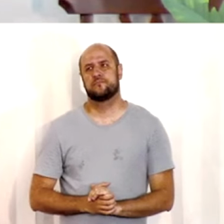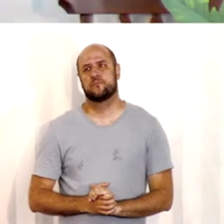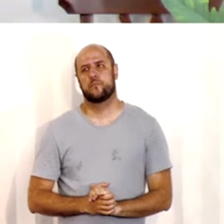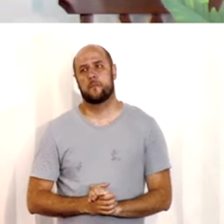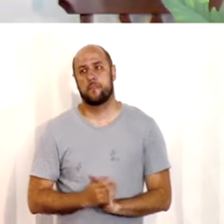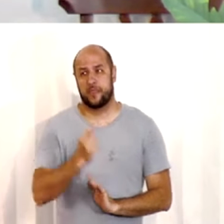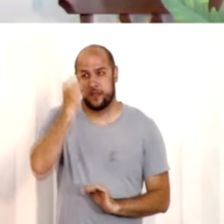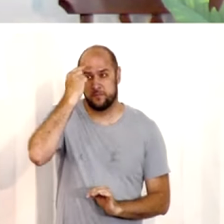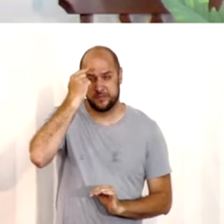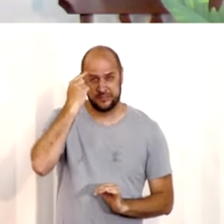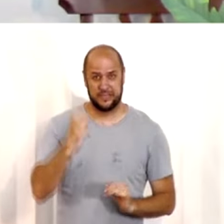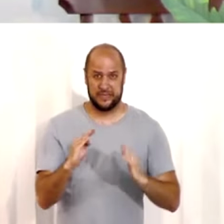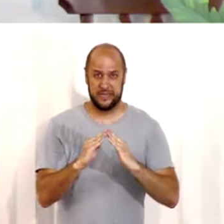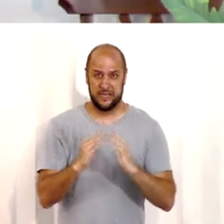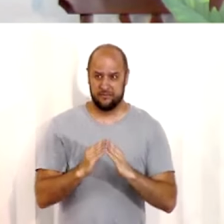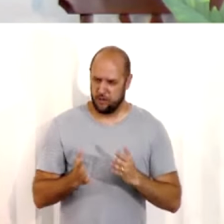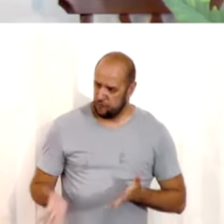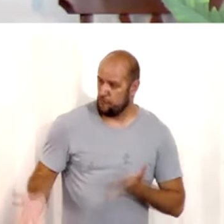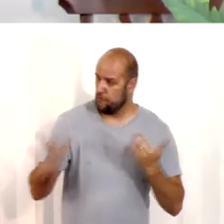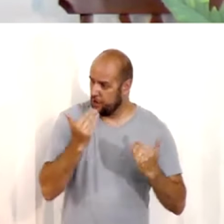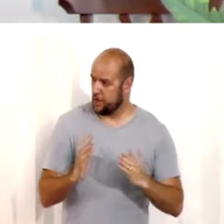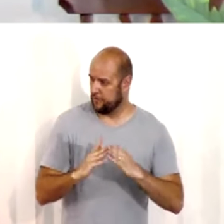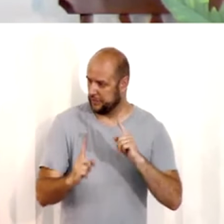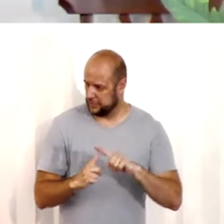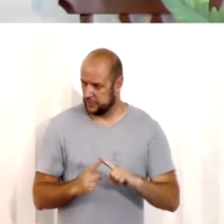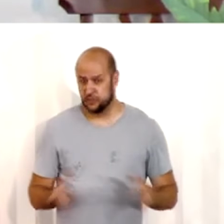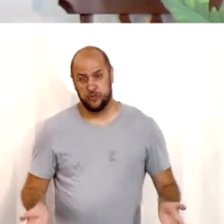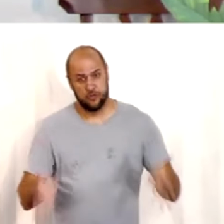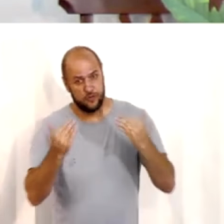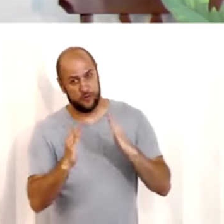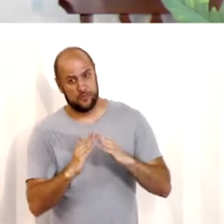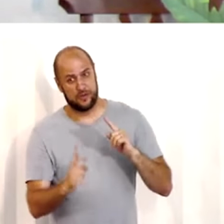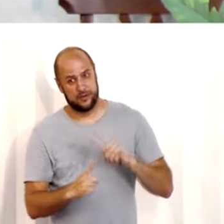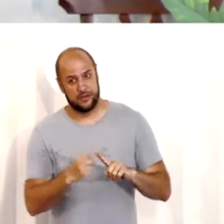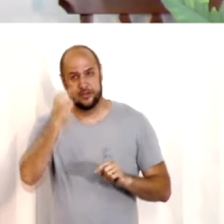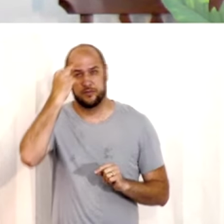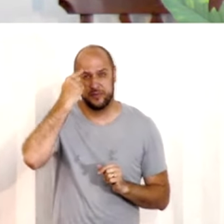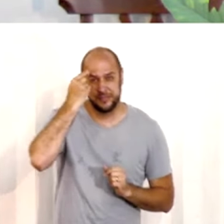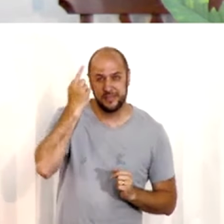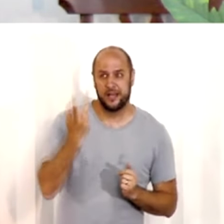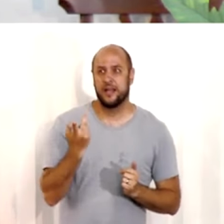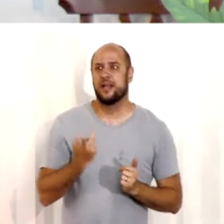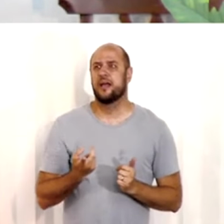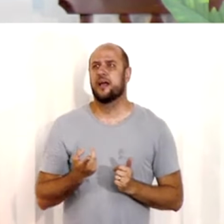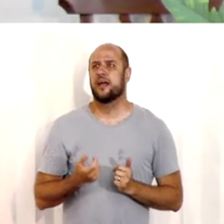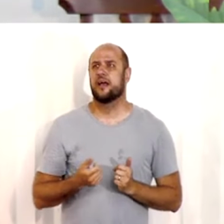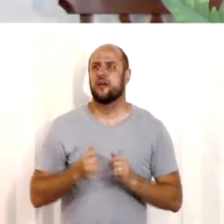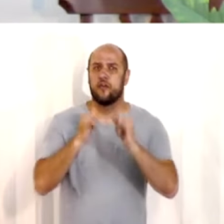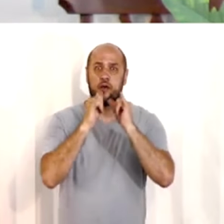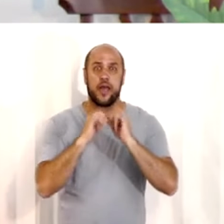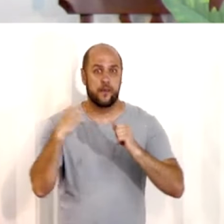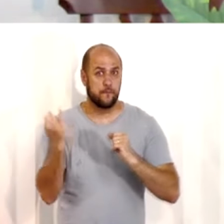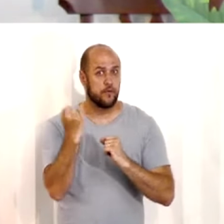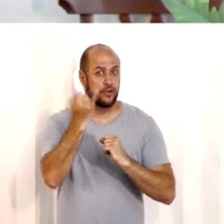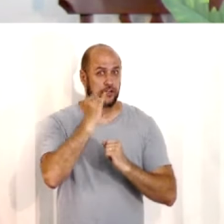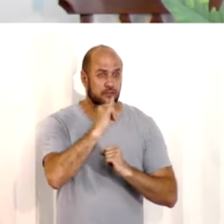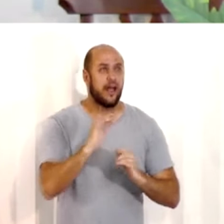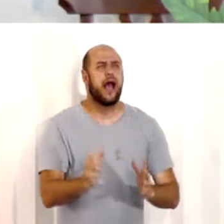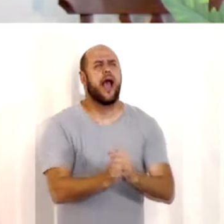em vamos à igreja, os dois dissessem, ou os três, ou os quatro, ou os cinco, ou os dez, quantos forem, dissessem: amém, é a hora da